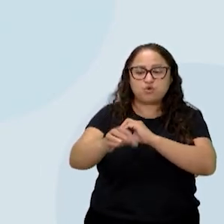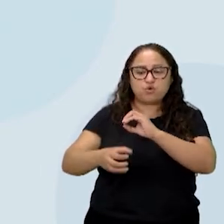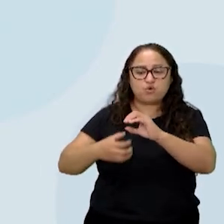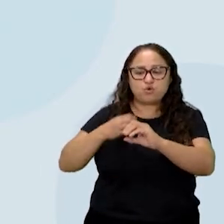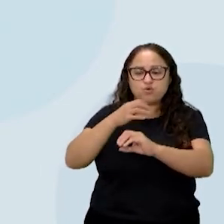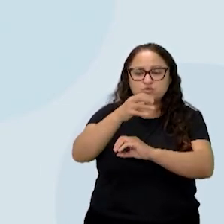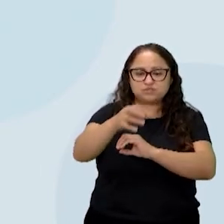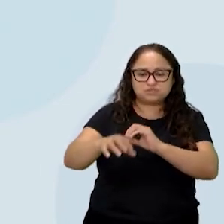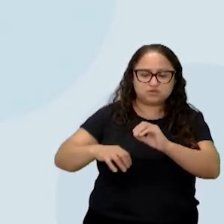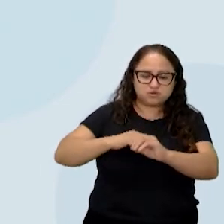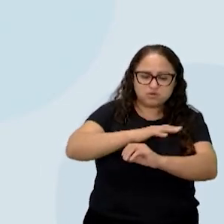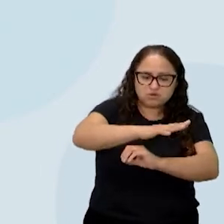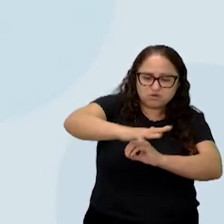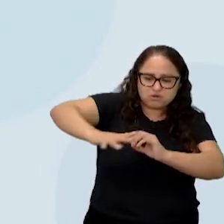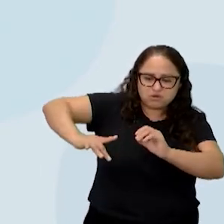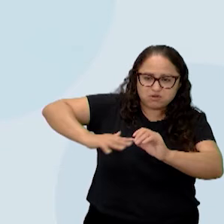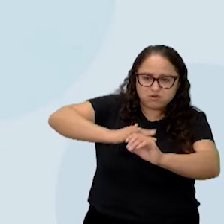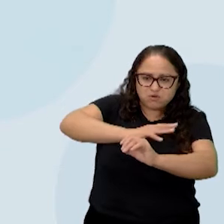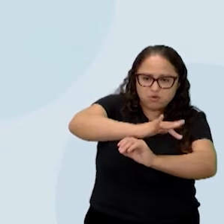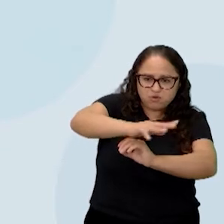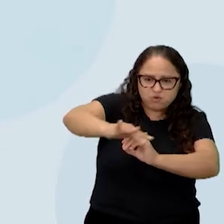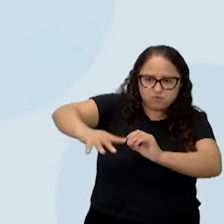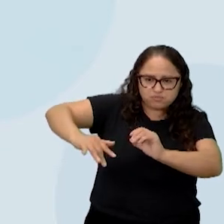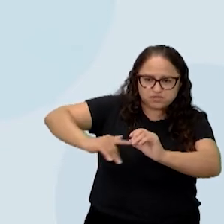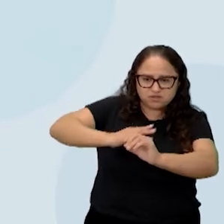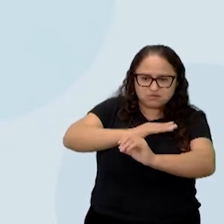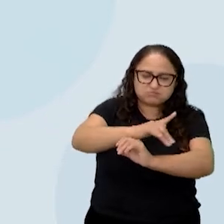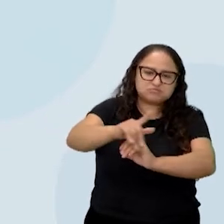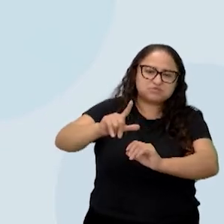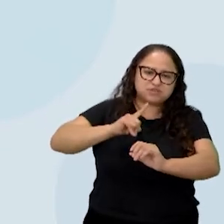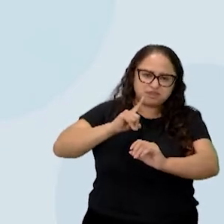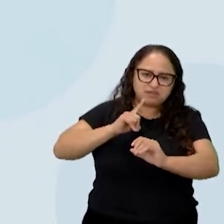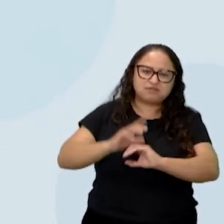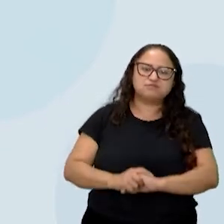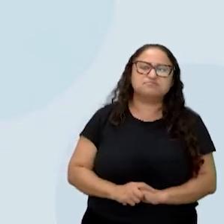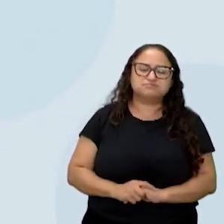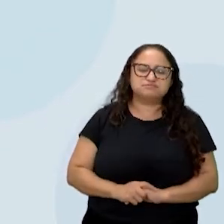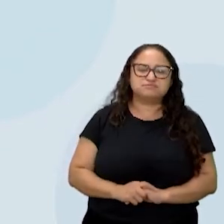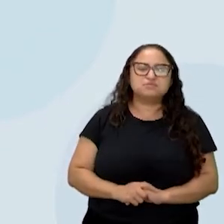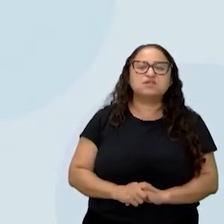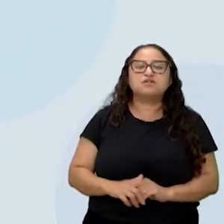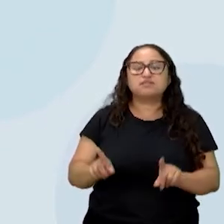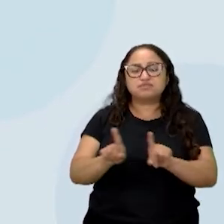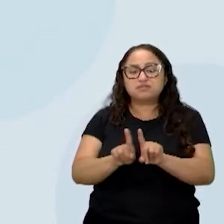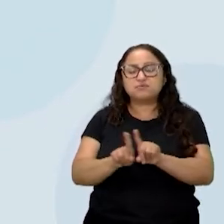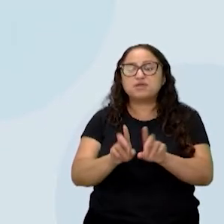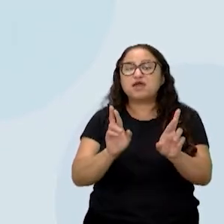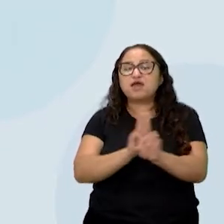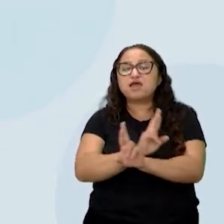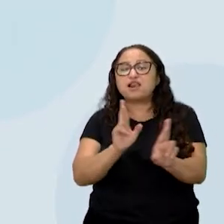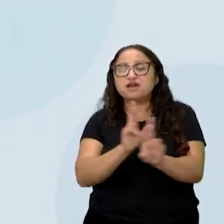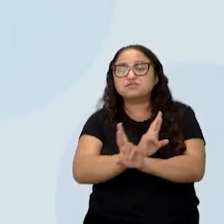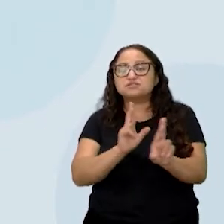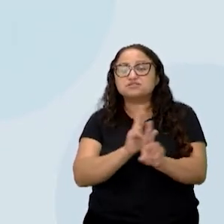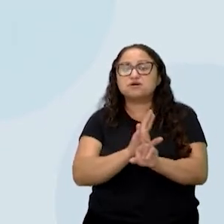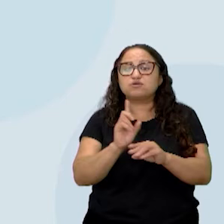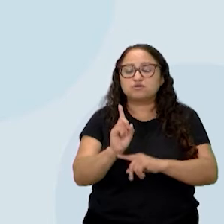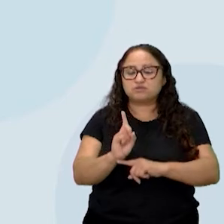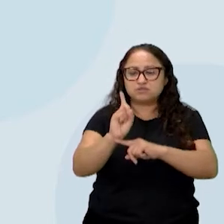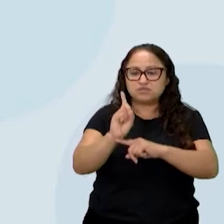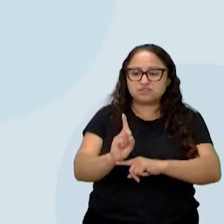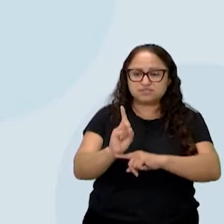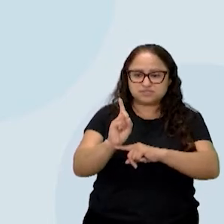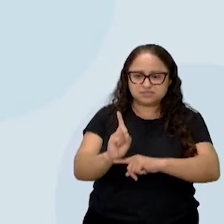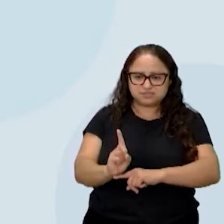rotação, período orbital desses planetas, tá? No caso, comentamos um pouquinho sobre a relação, né, da densidade